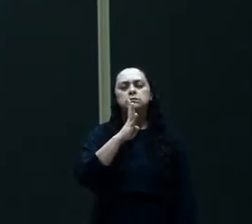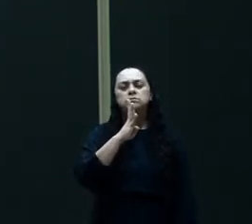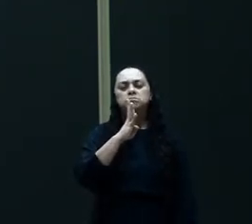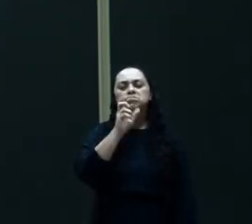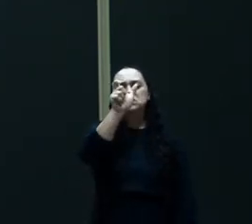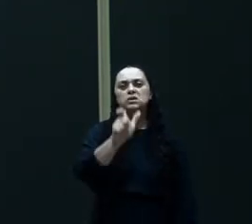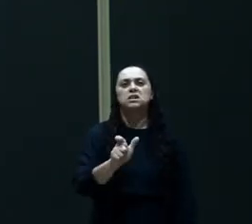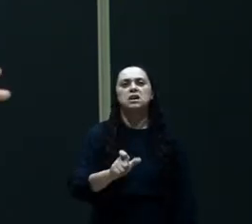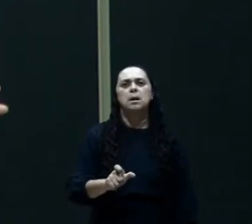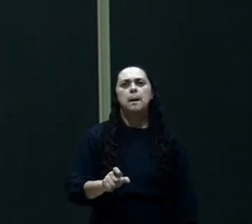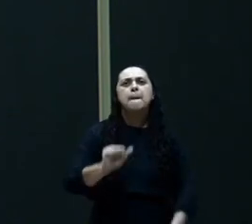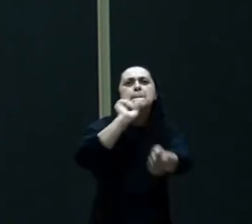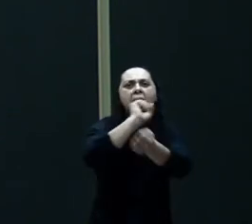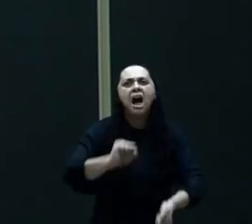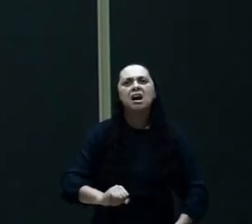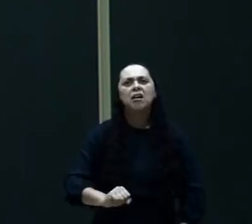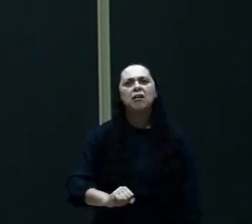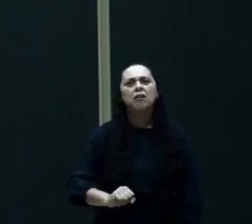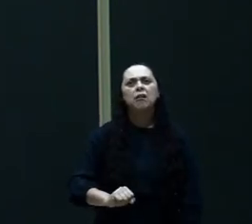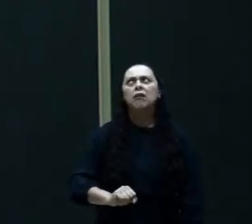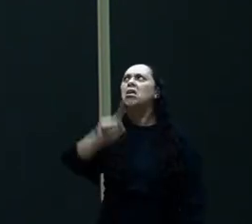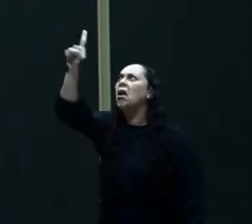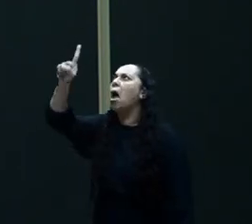aguenta para de pedir a